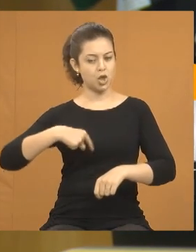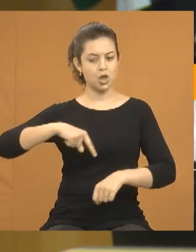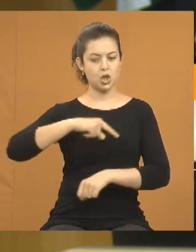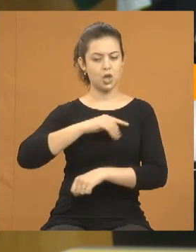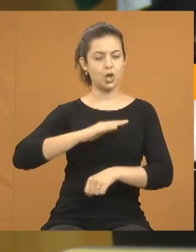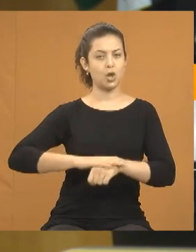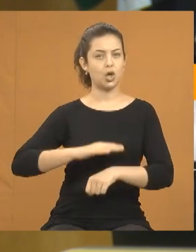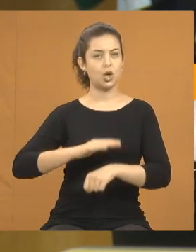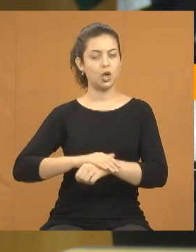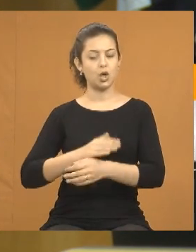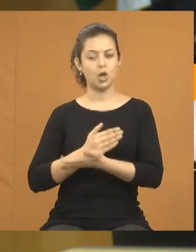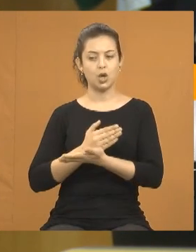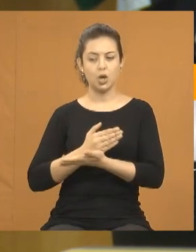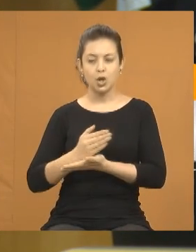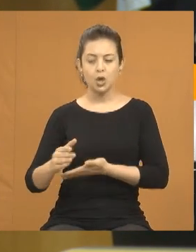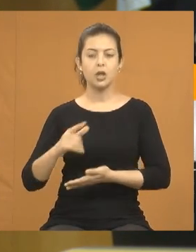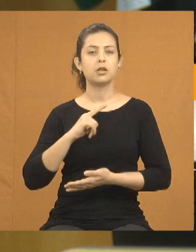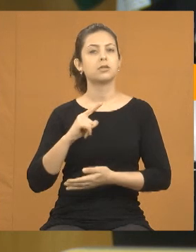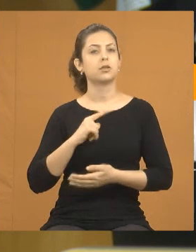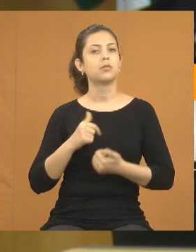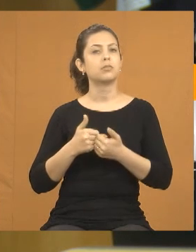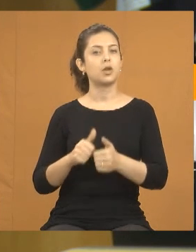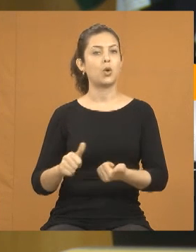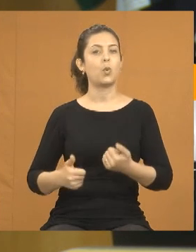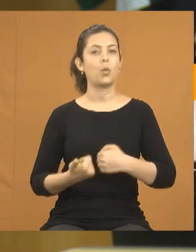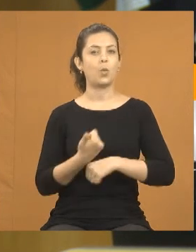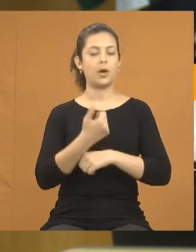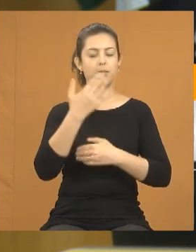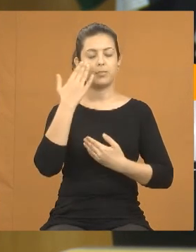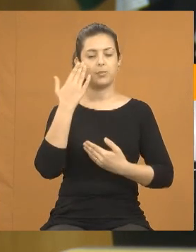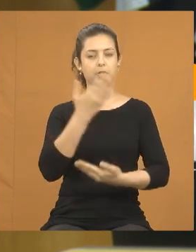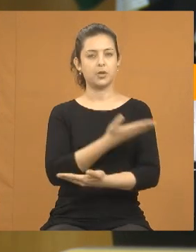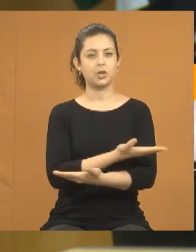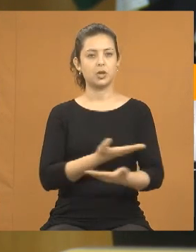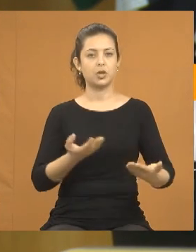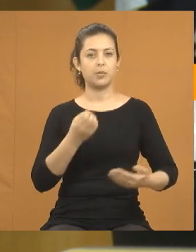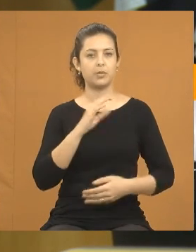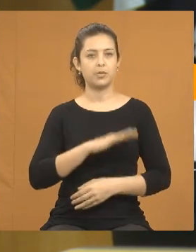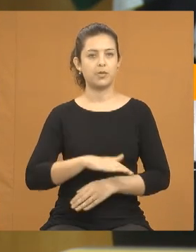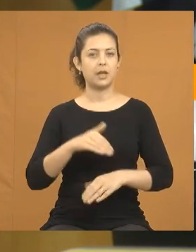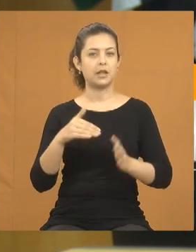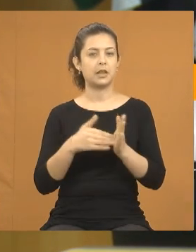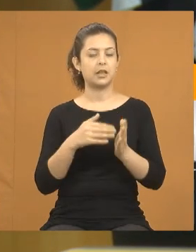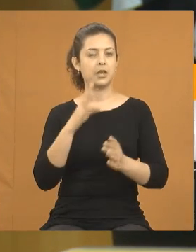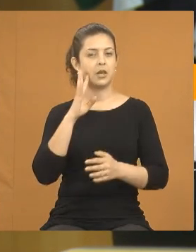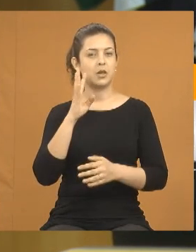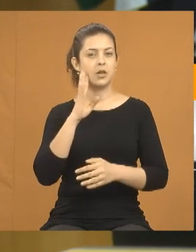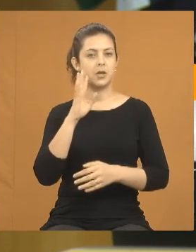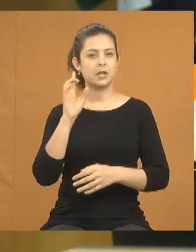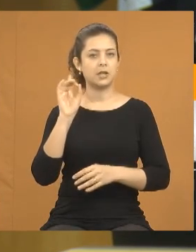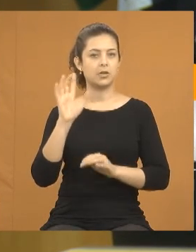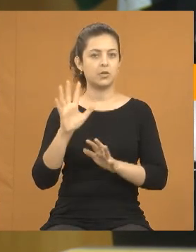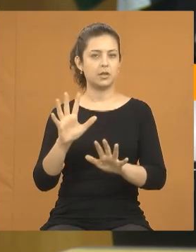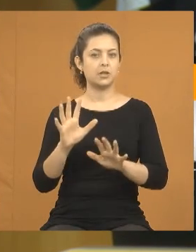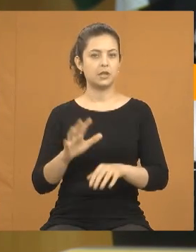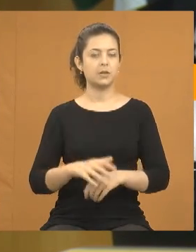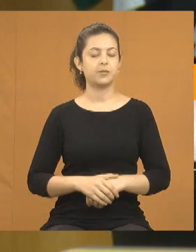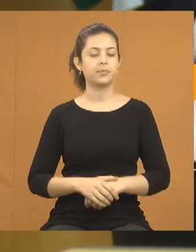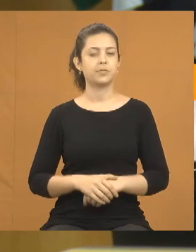gente possa começar a caminhar num transporte de qualidade. Muito obrigado a todos. Até a semana que vem. Se Deus quiser, com